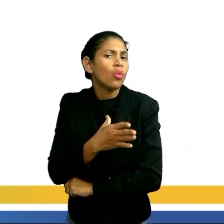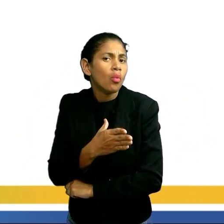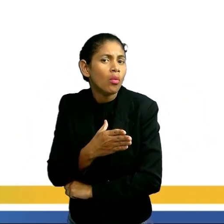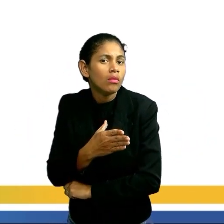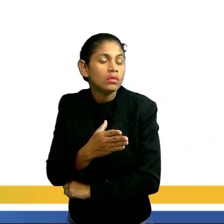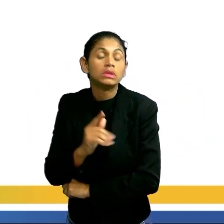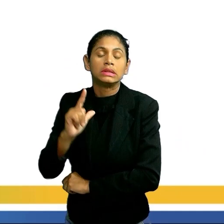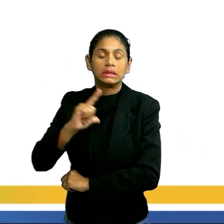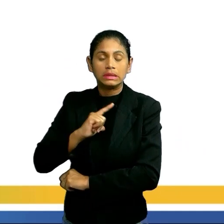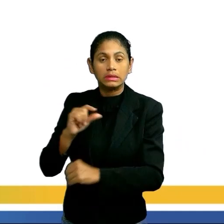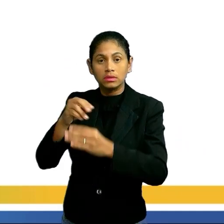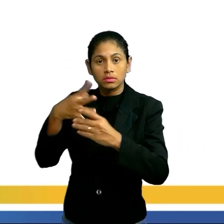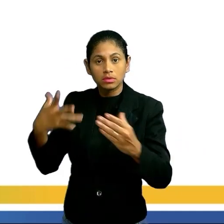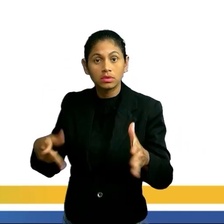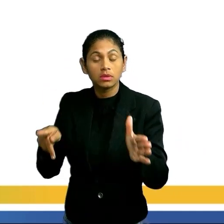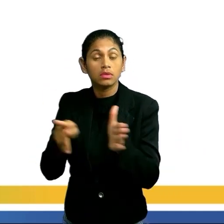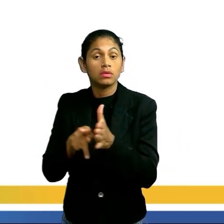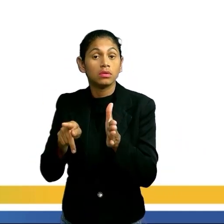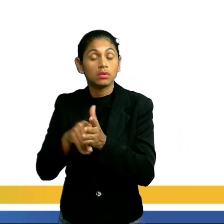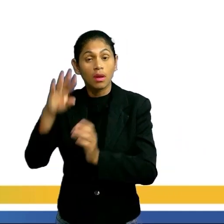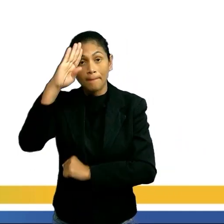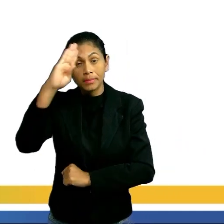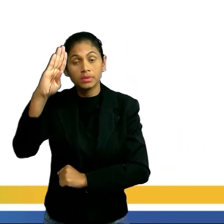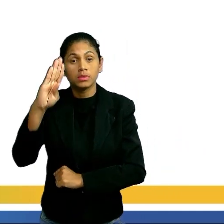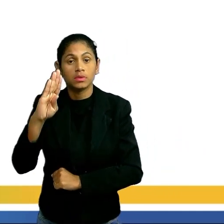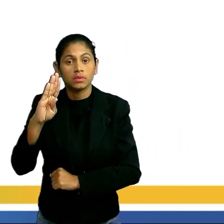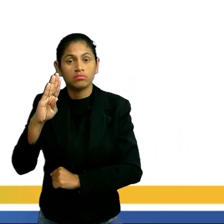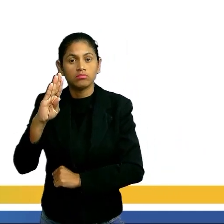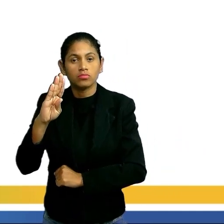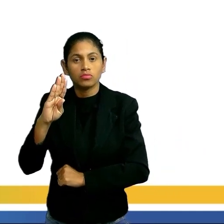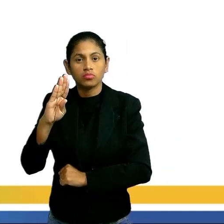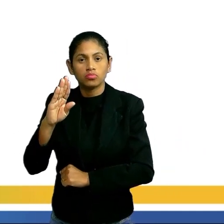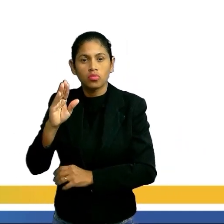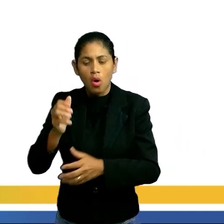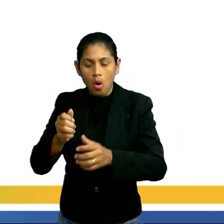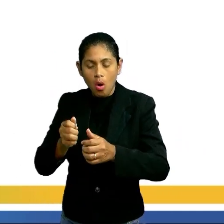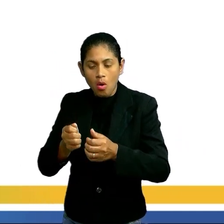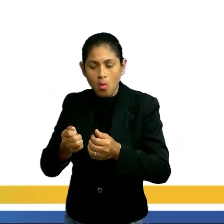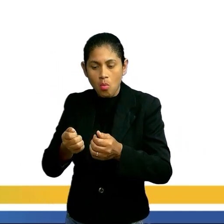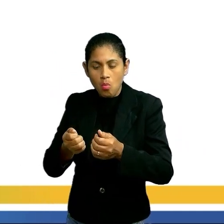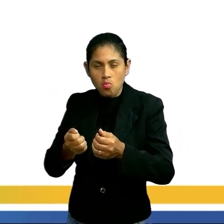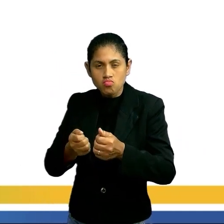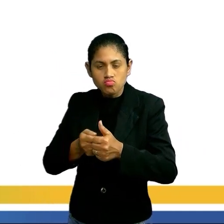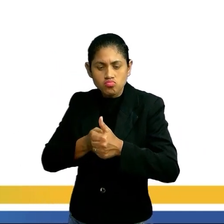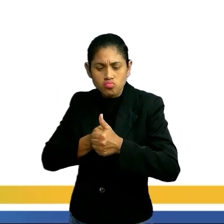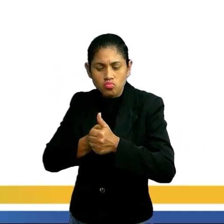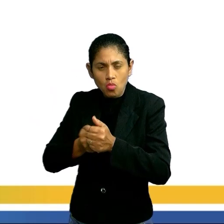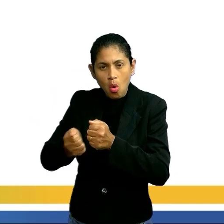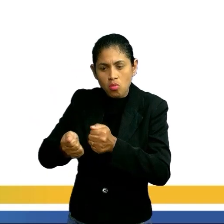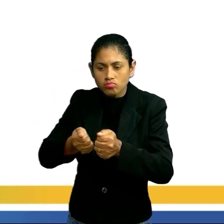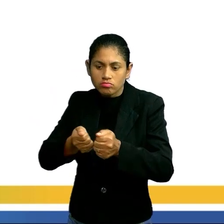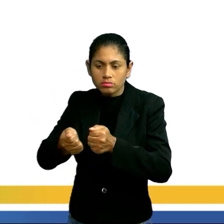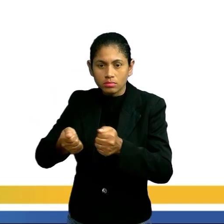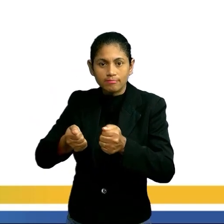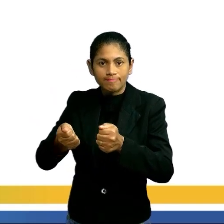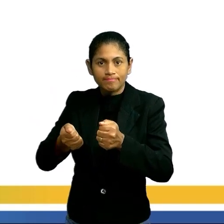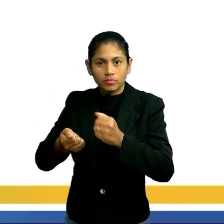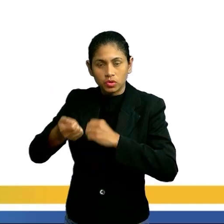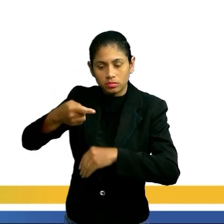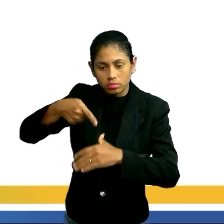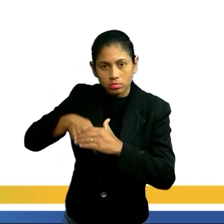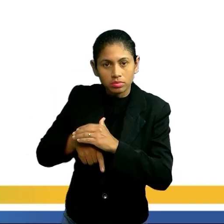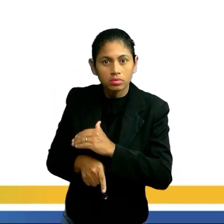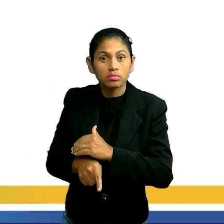como característica do seu governo, né, um alinhamento externo, né, muito forte, uma política